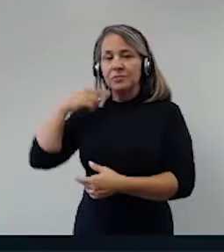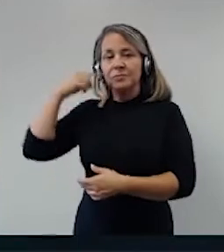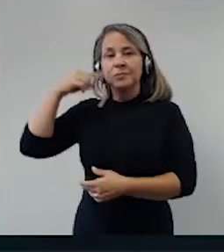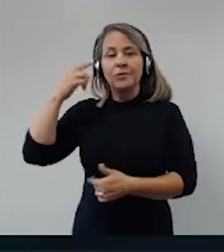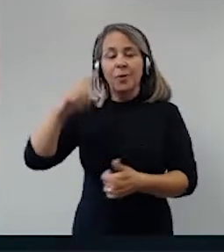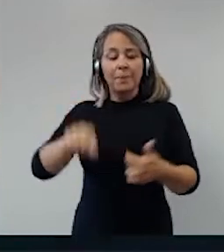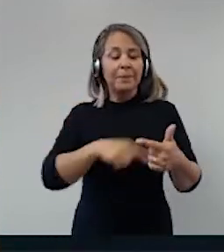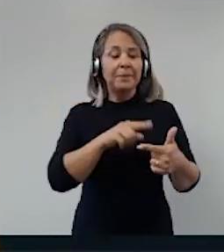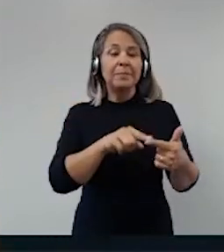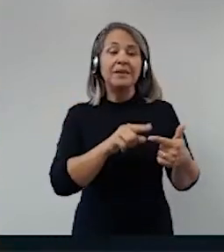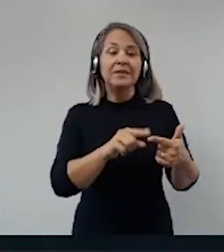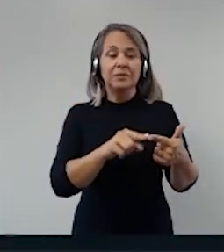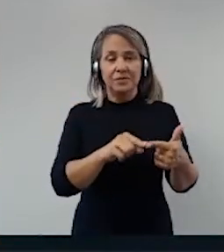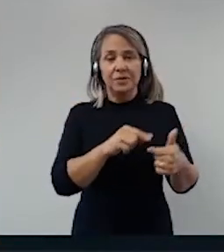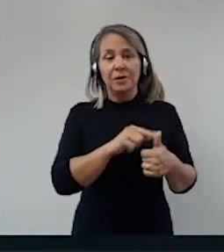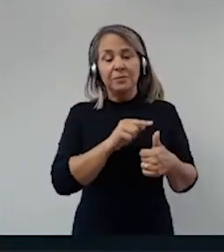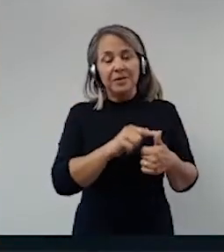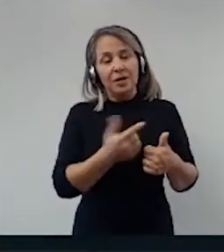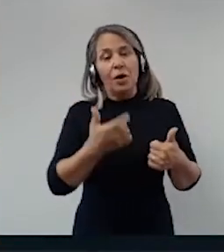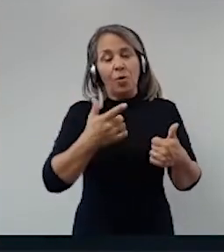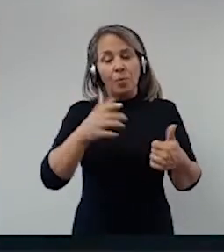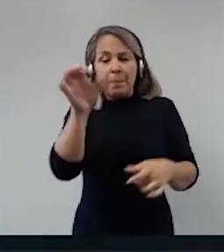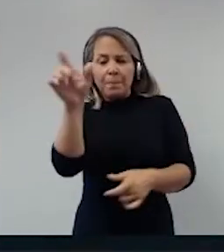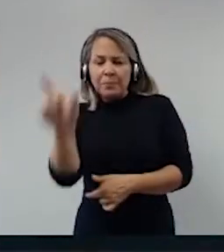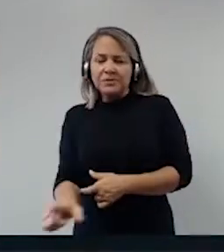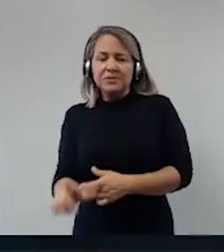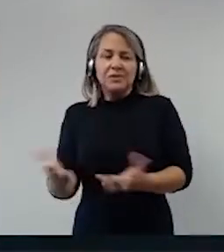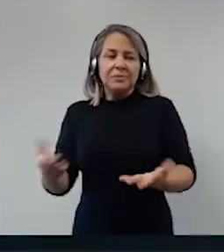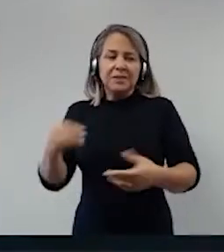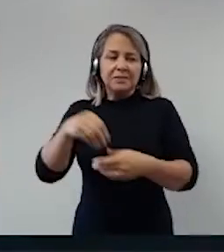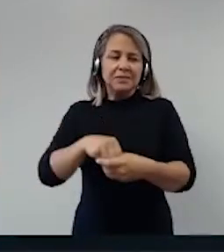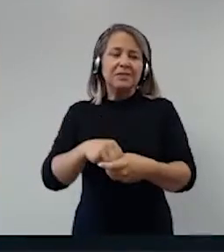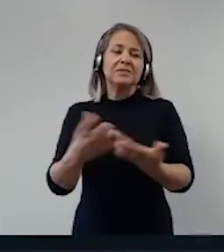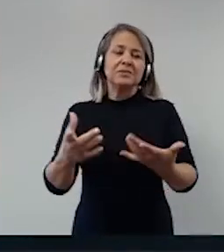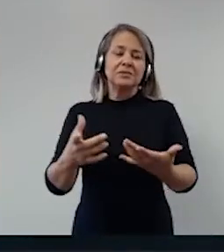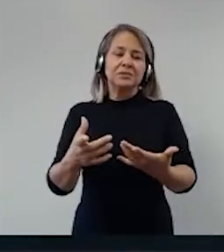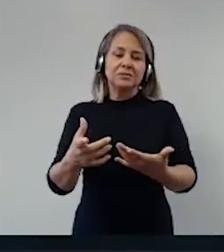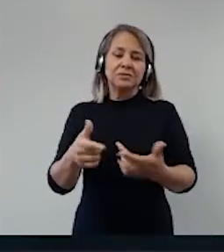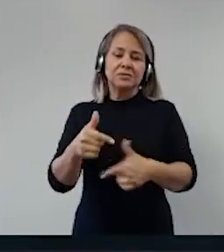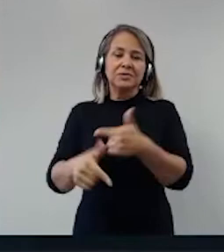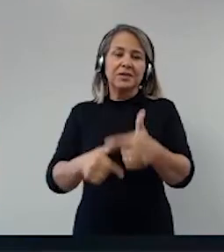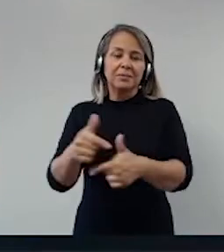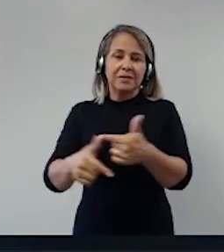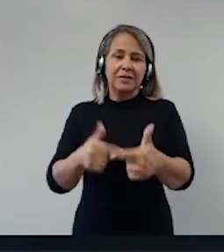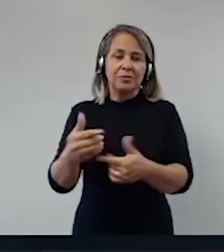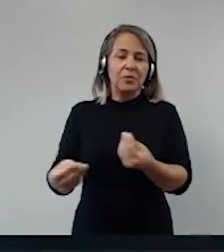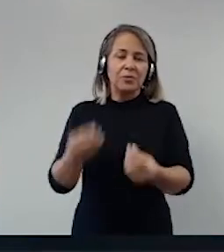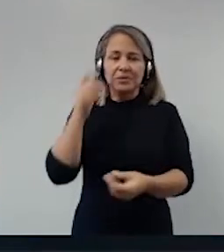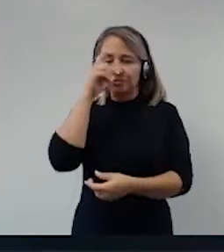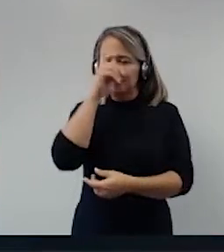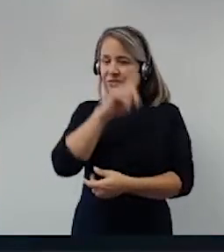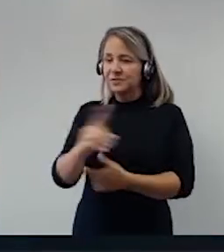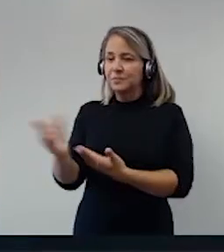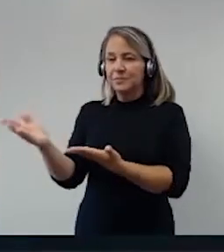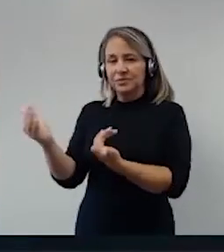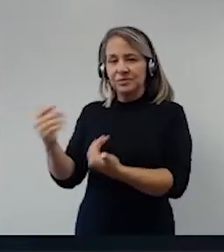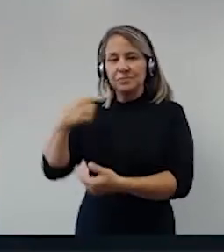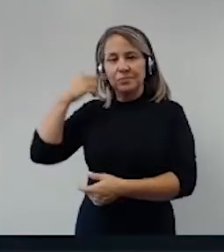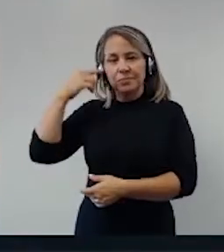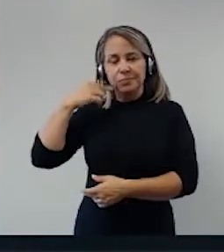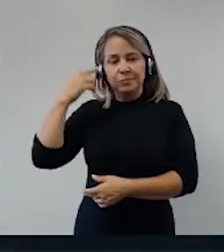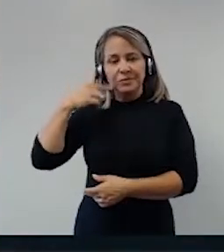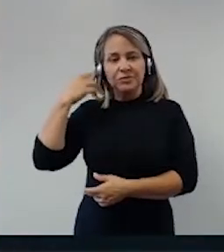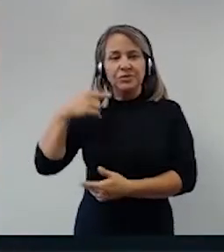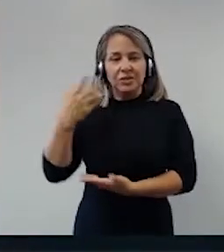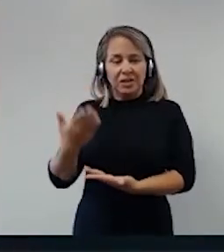é o posicionamento no mercado, né? Como é difícil para o jovem advogado, em meio, sei lá, meio milhão de